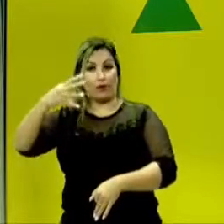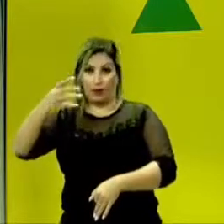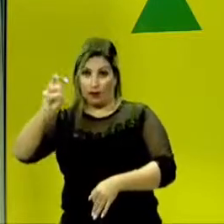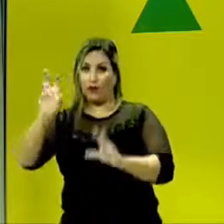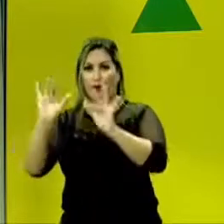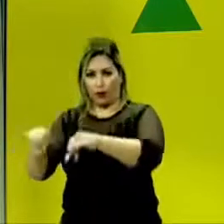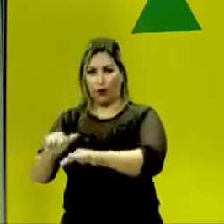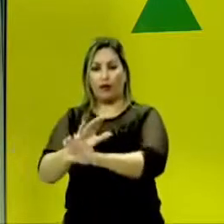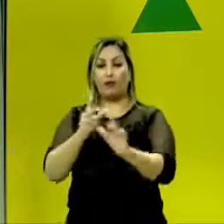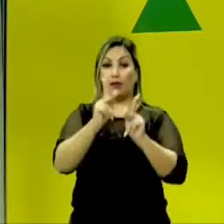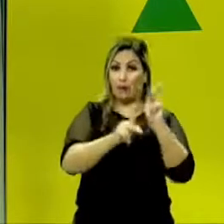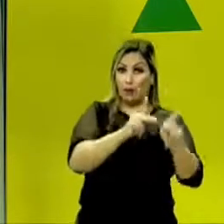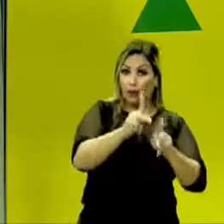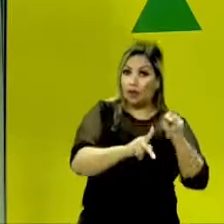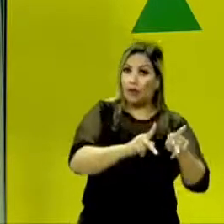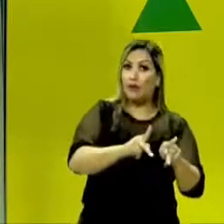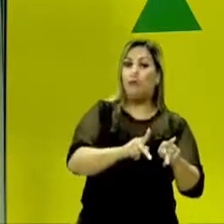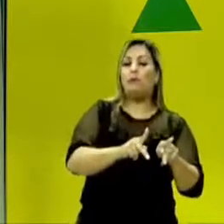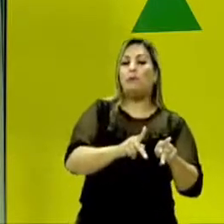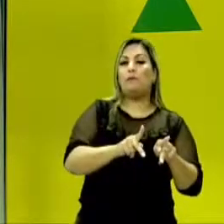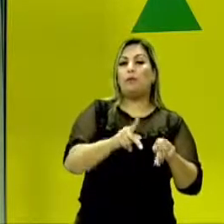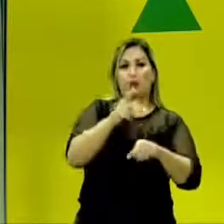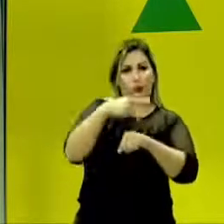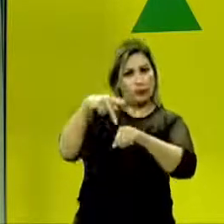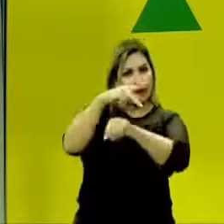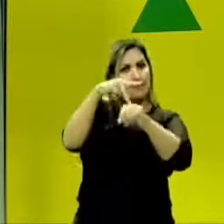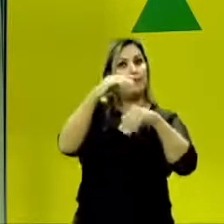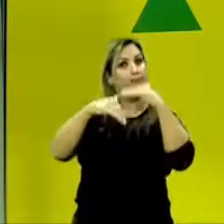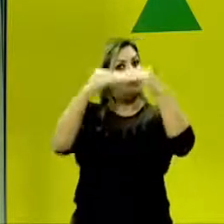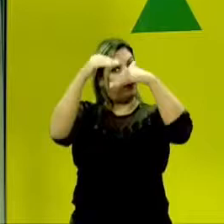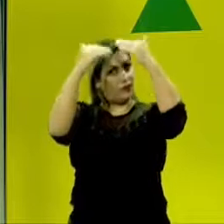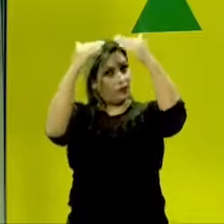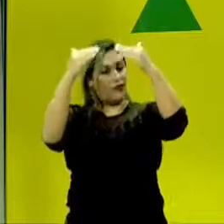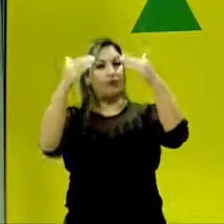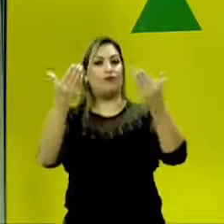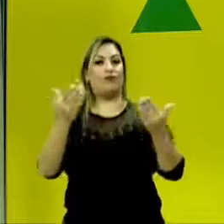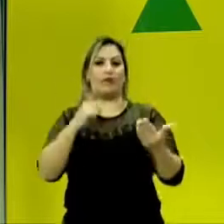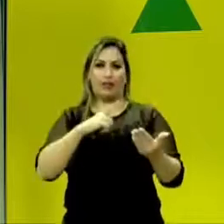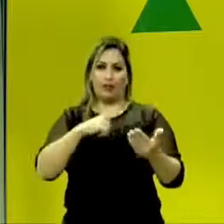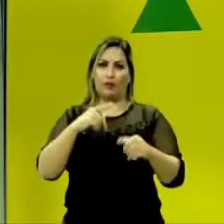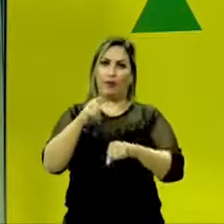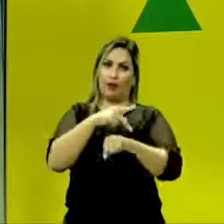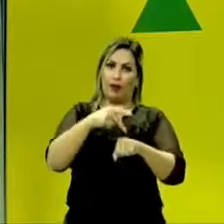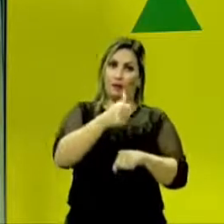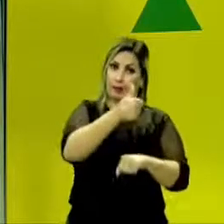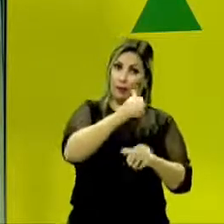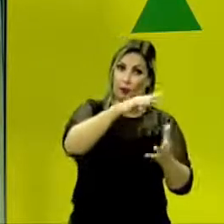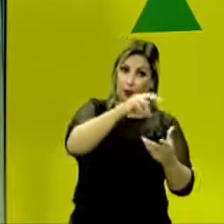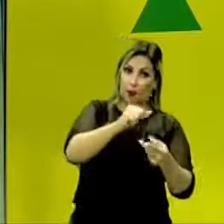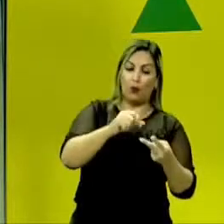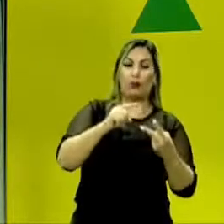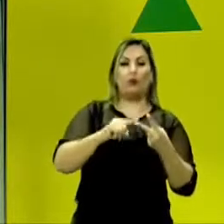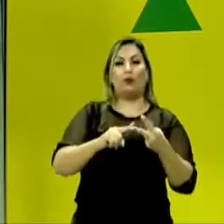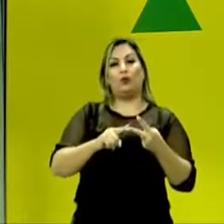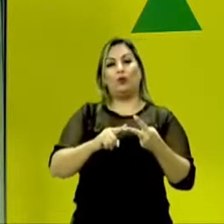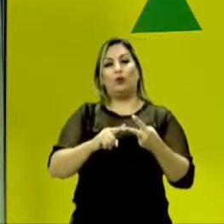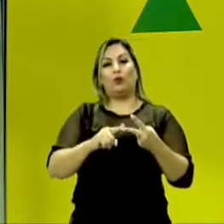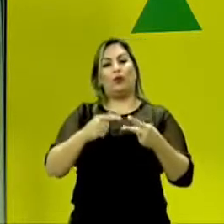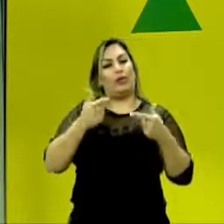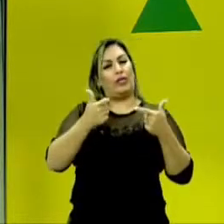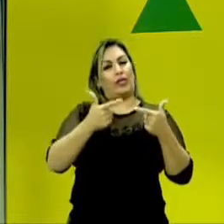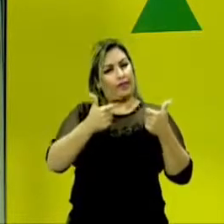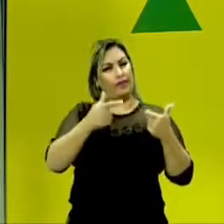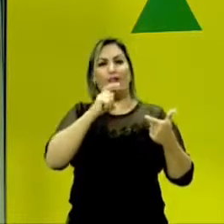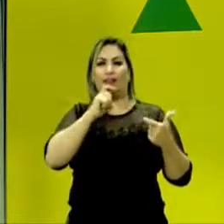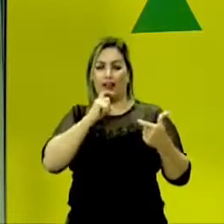Mundial, essa população dos países desenvolvidos, né, então a gente tem os países do primeiro mundo naquele momento de Guerra Fria,